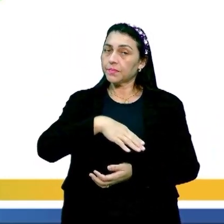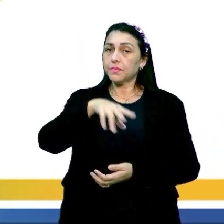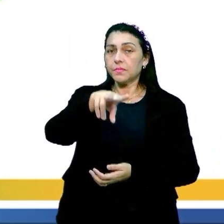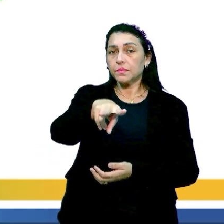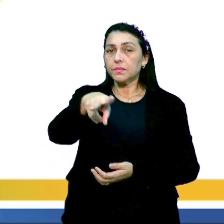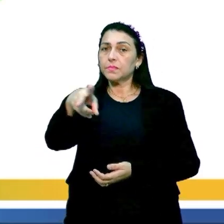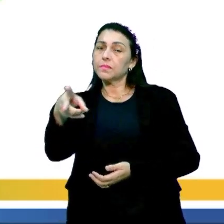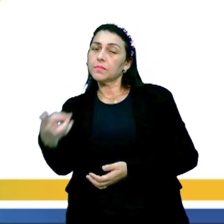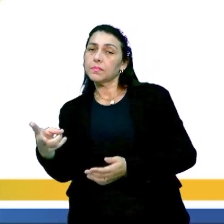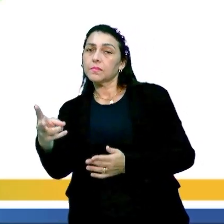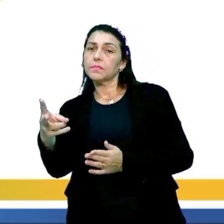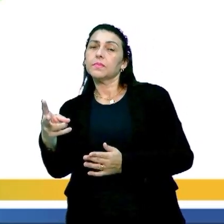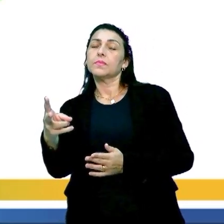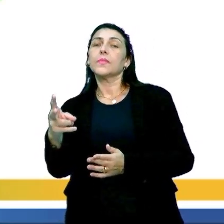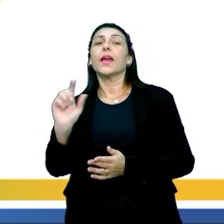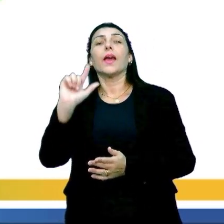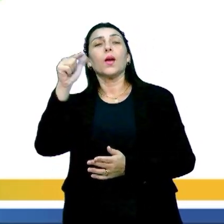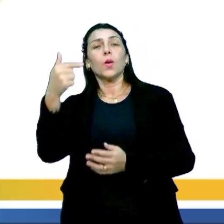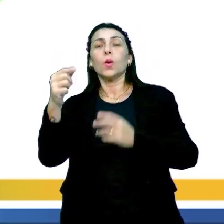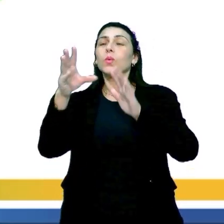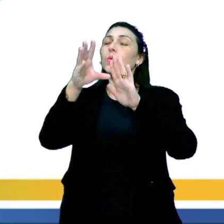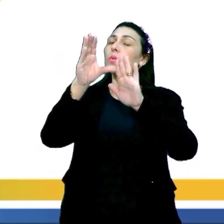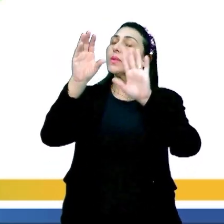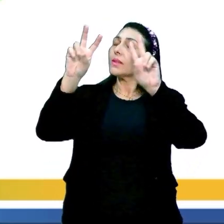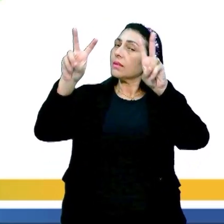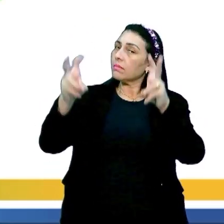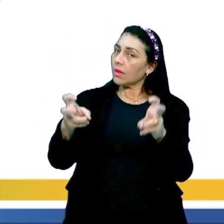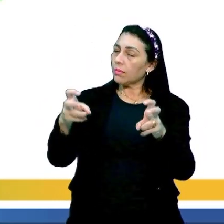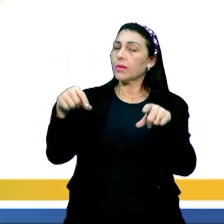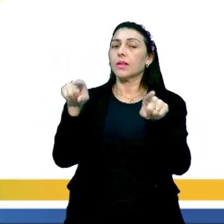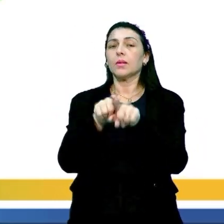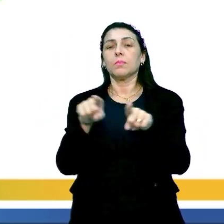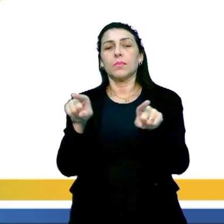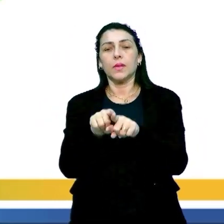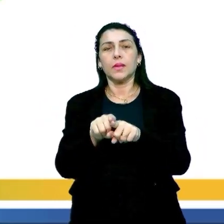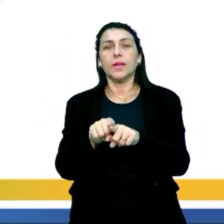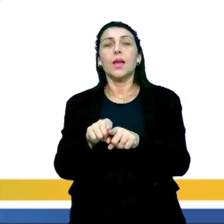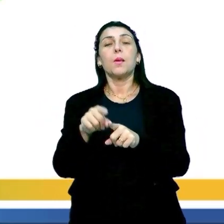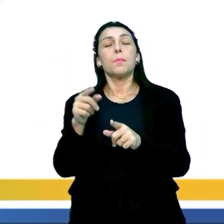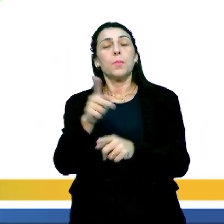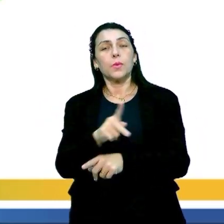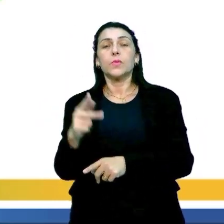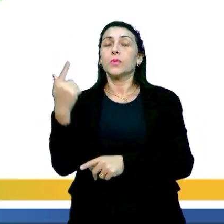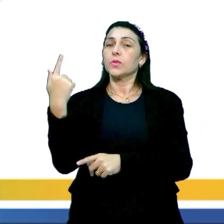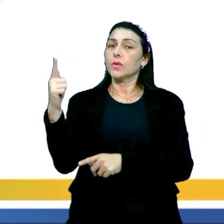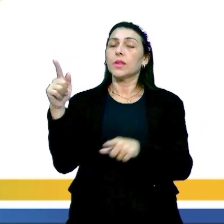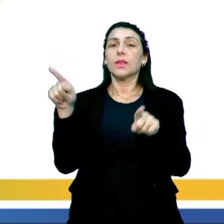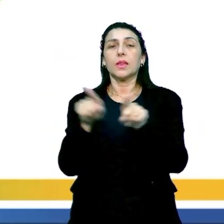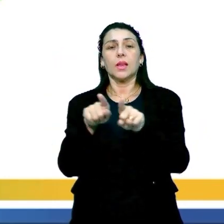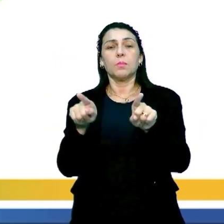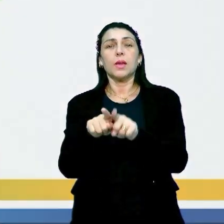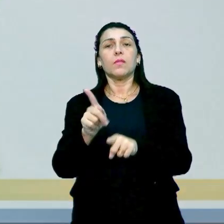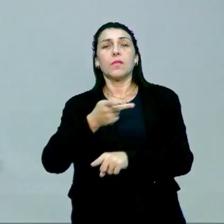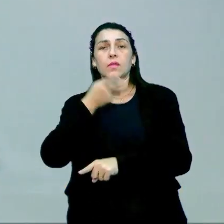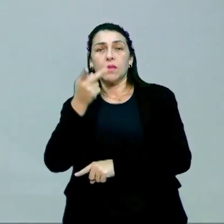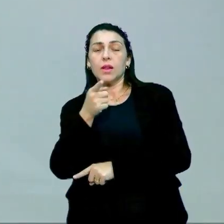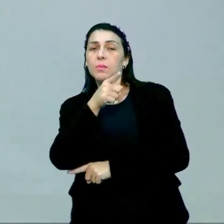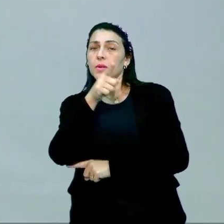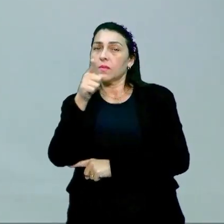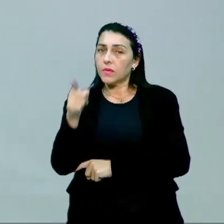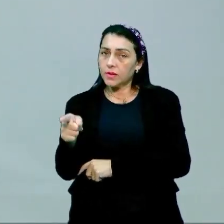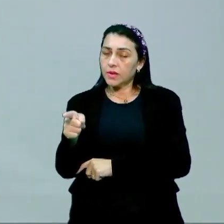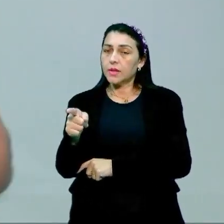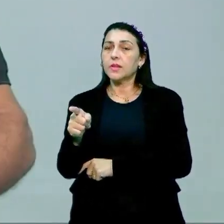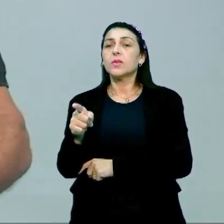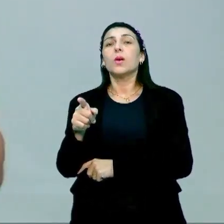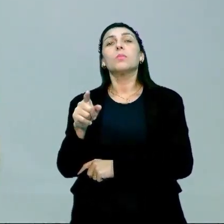Inversão térmica é outro termo bem comum. O professor de geografia também falará para vocês sobre